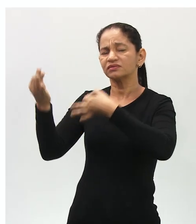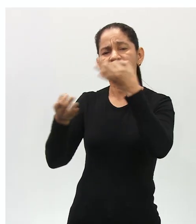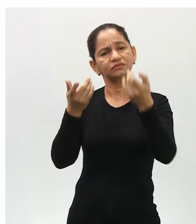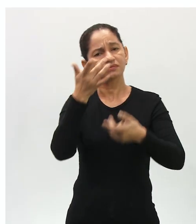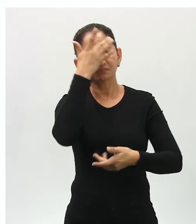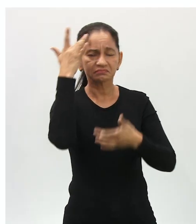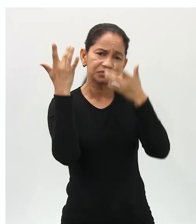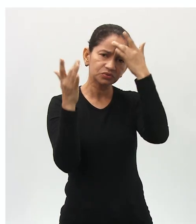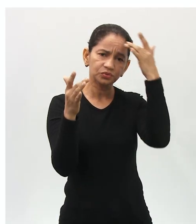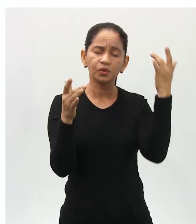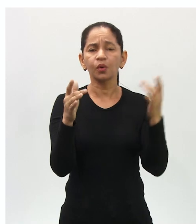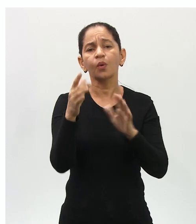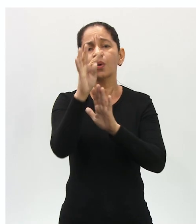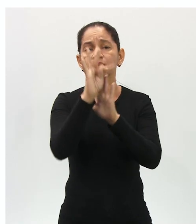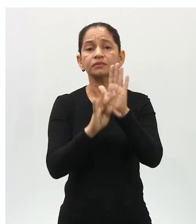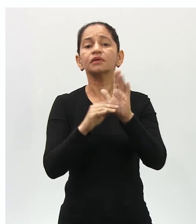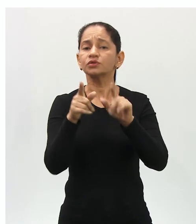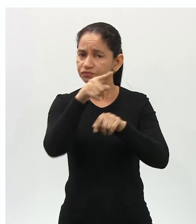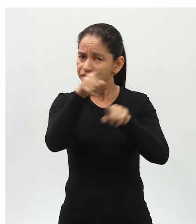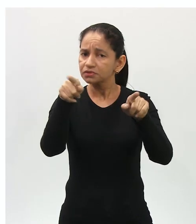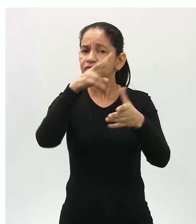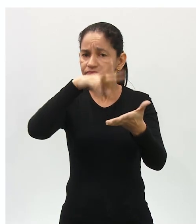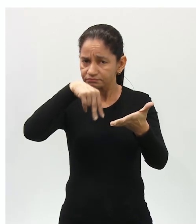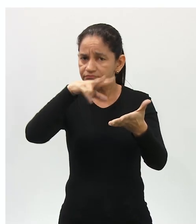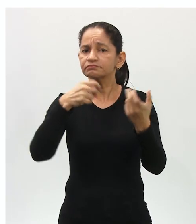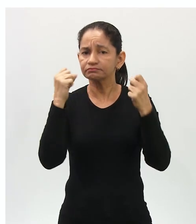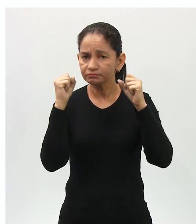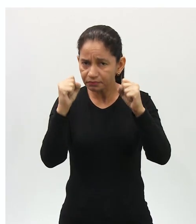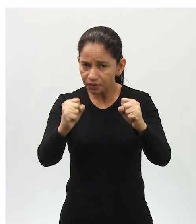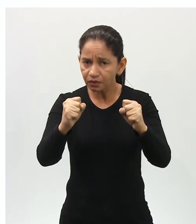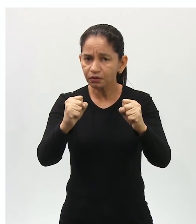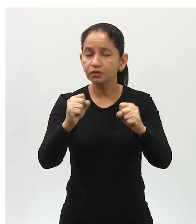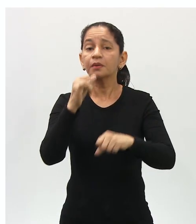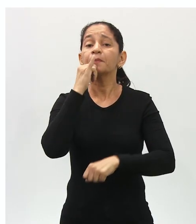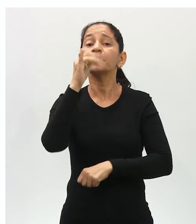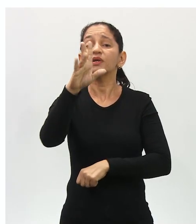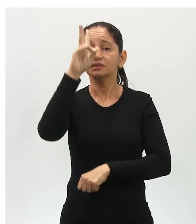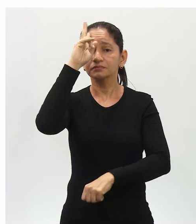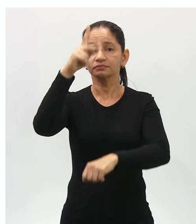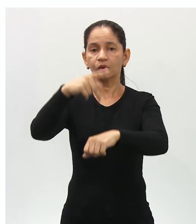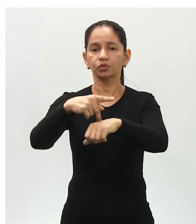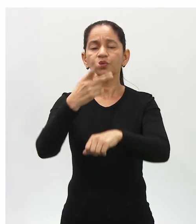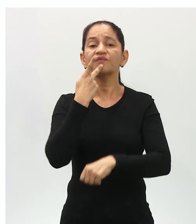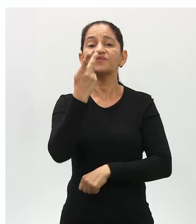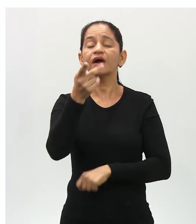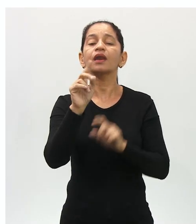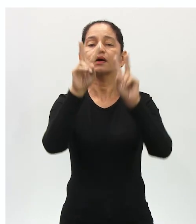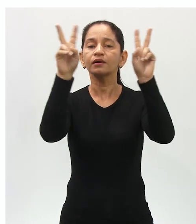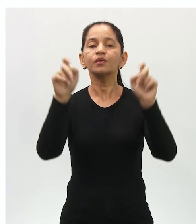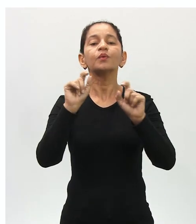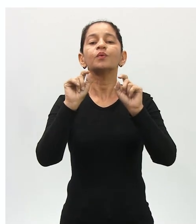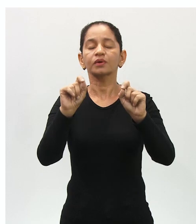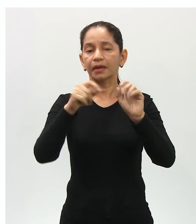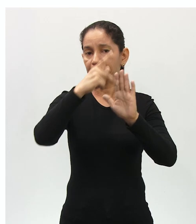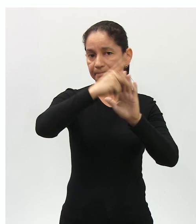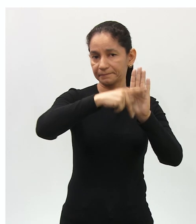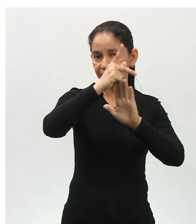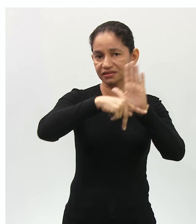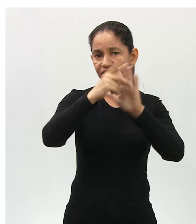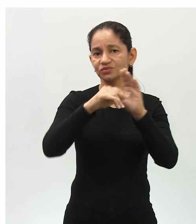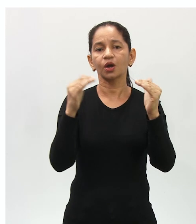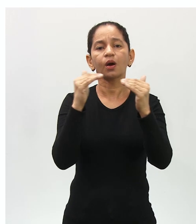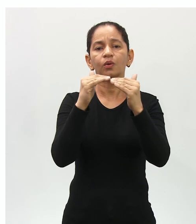para contextualizar, que está nos textos que eu compartilhei com vocês. Então, as críticas de Albert, ele vai dizer que